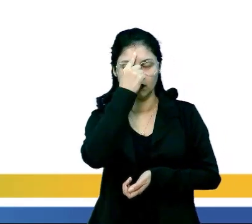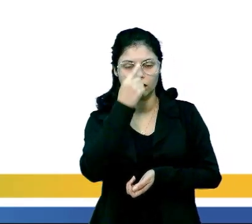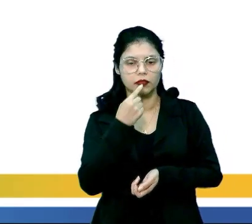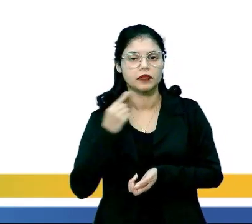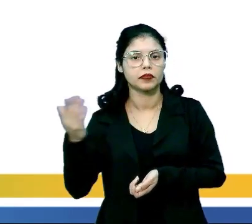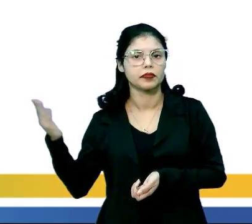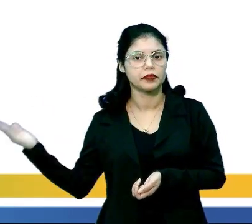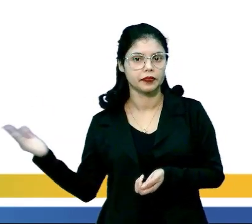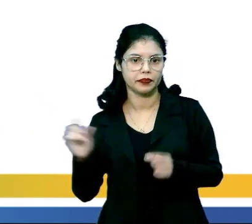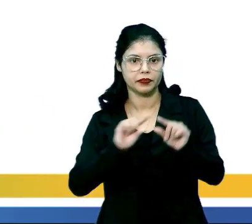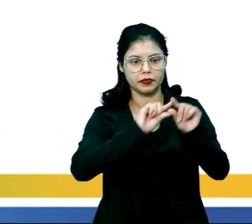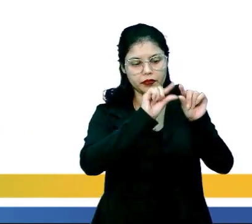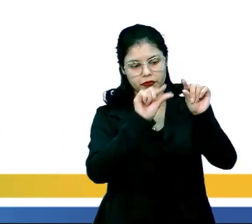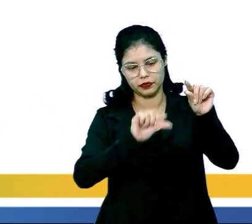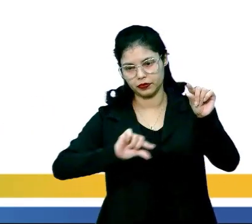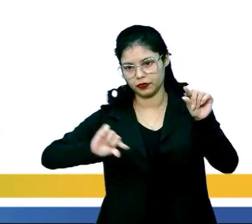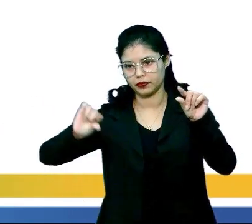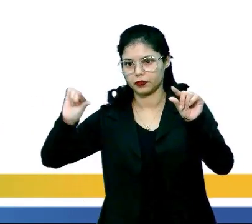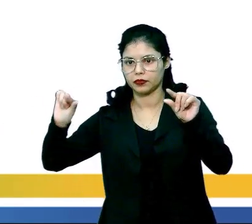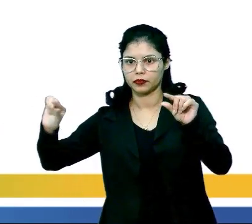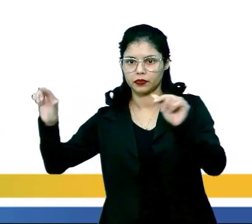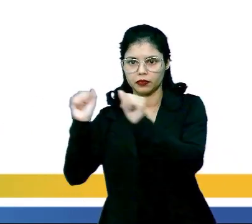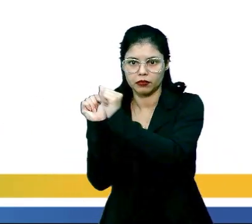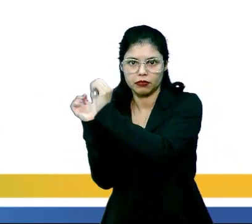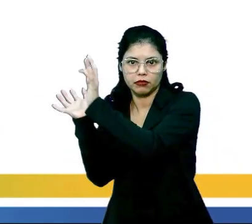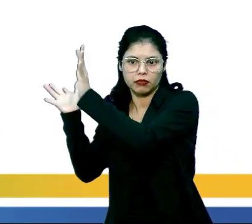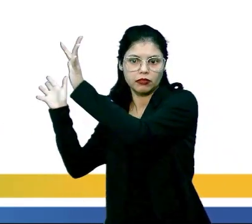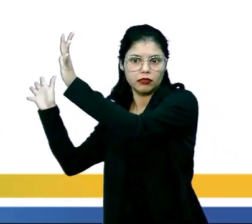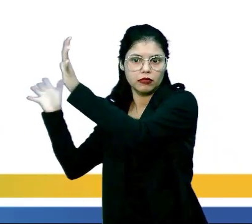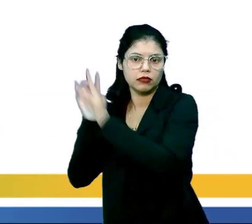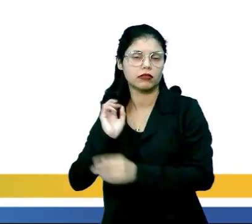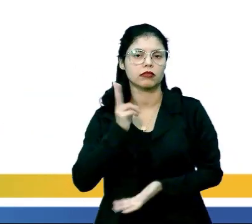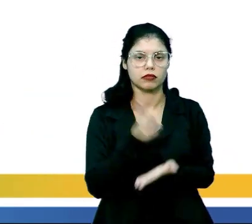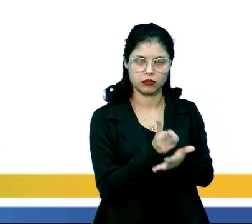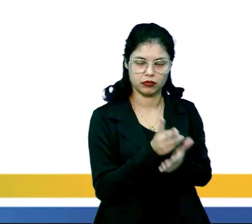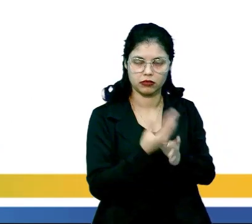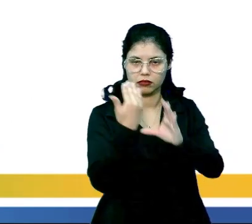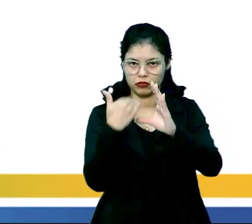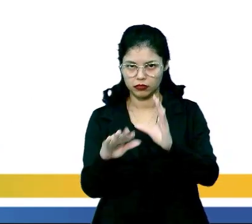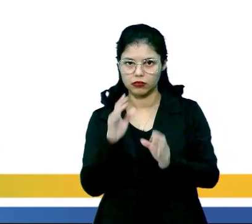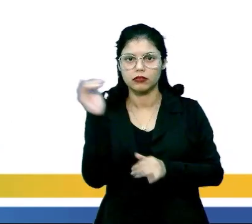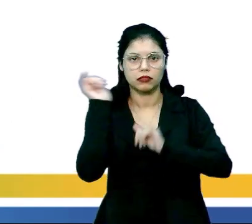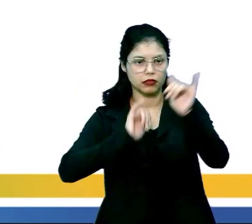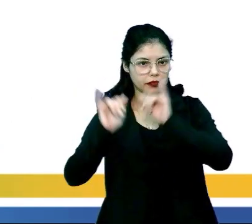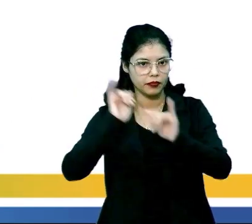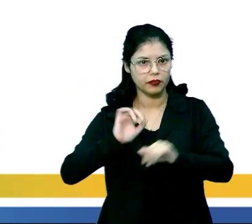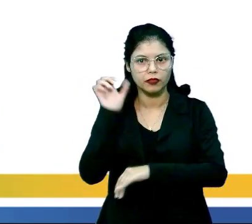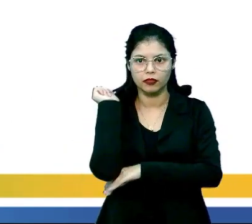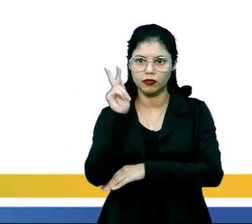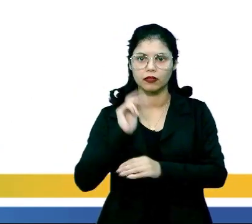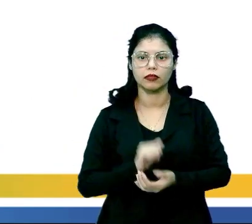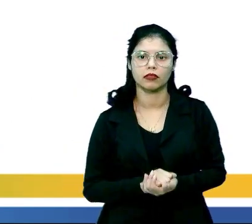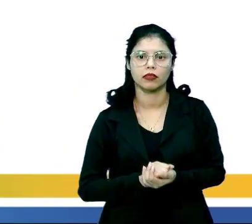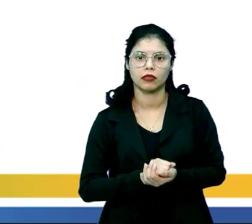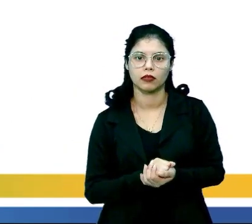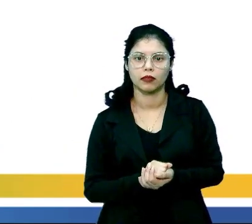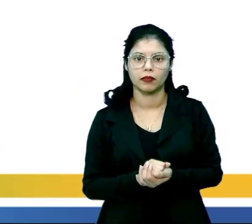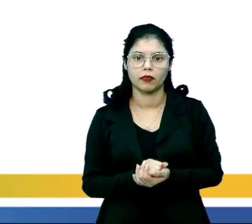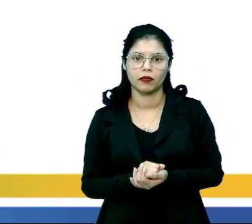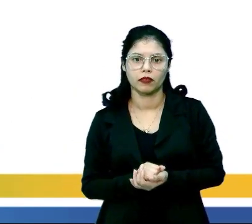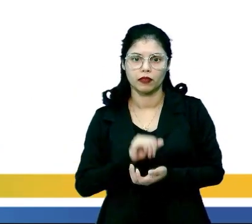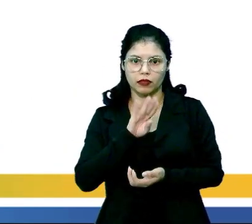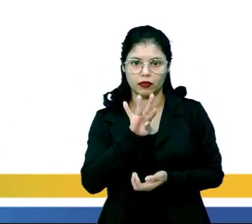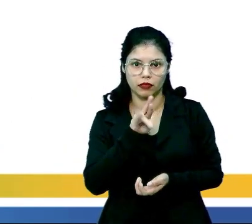imagem? Então, vai seguir. Então, é sempre esse caminho que o neurônio vai fazer a transmissão de informação. Tá certo? E essa bainha aí